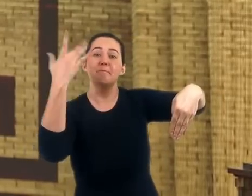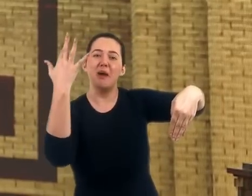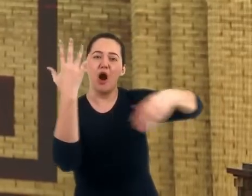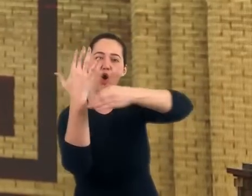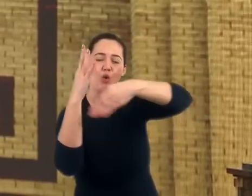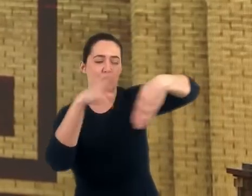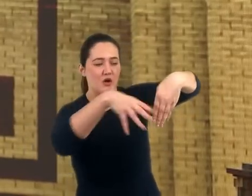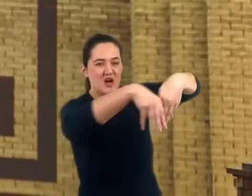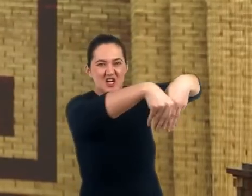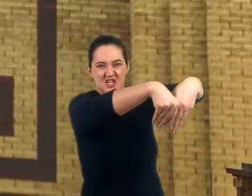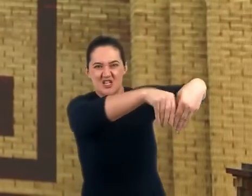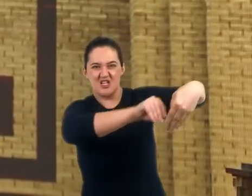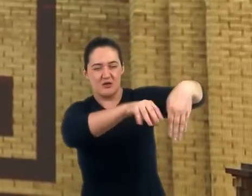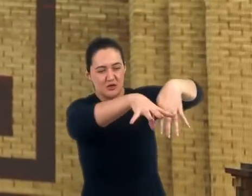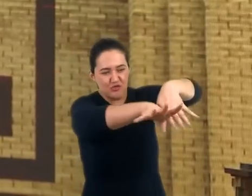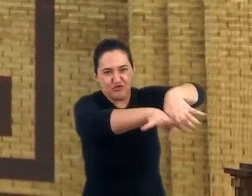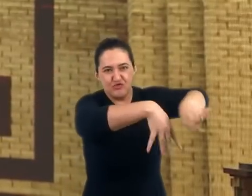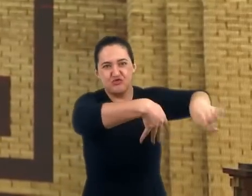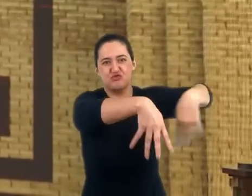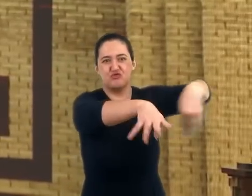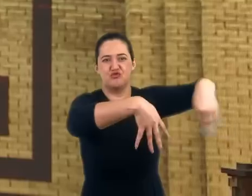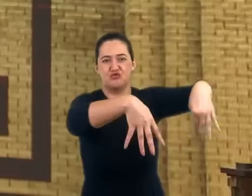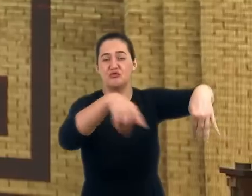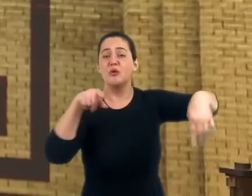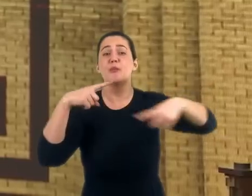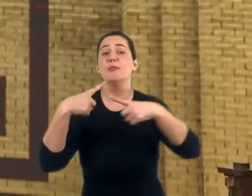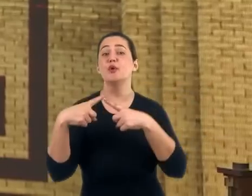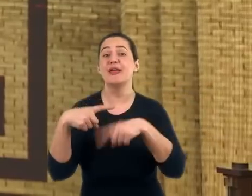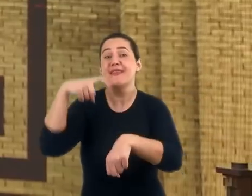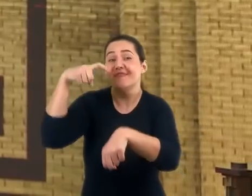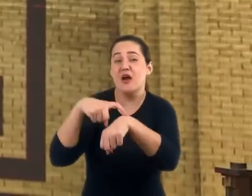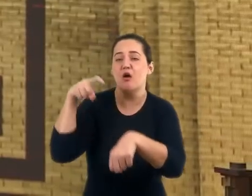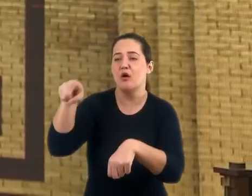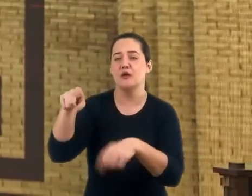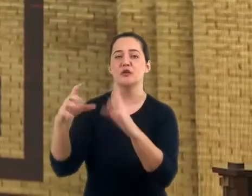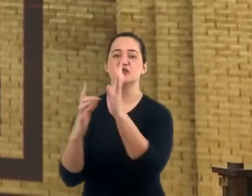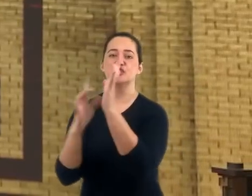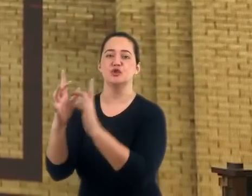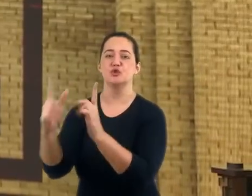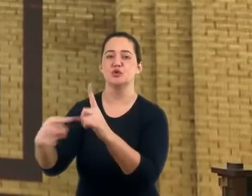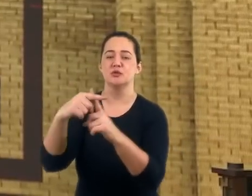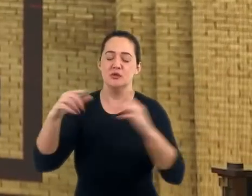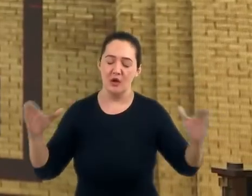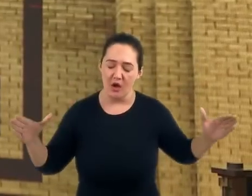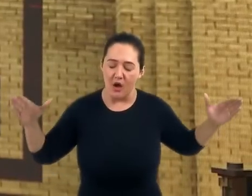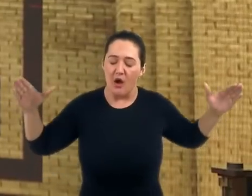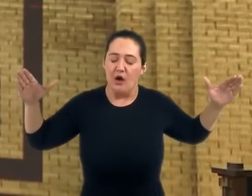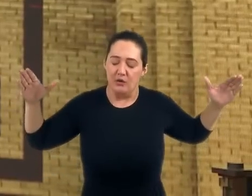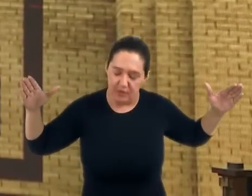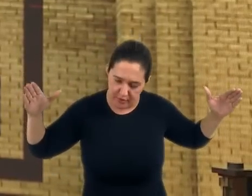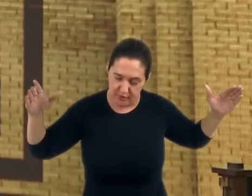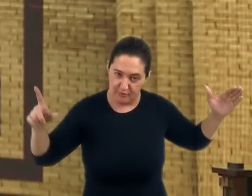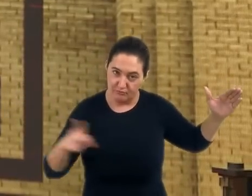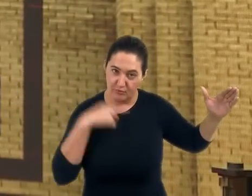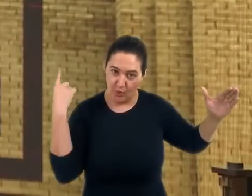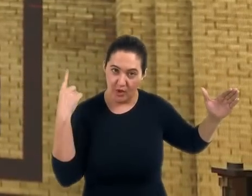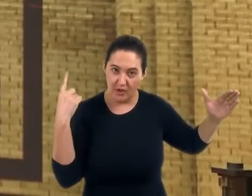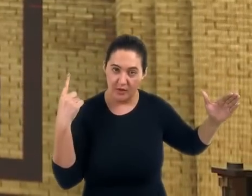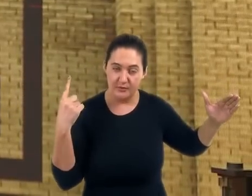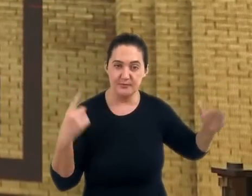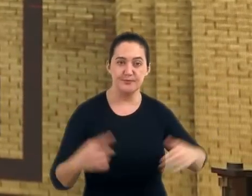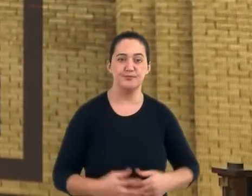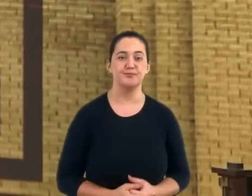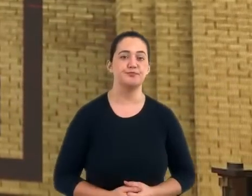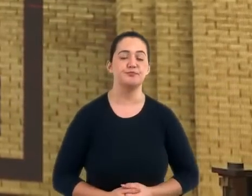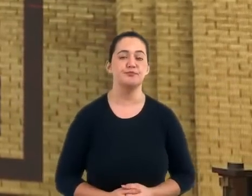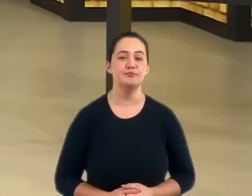Jesus. Isso é uma coisa muito forte. Porém, havia uma outra razão para aquele incidente de rasgar o véu do